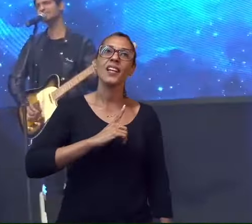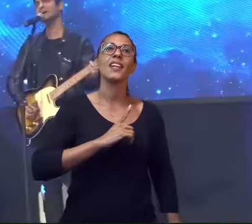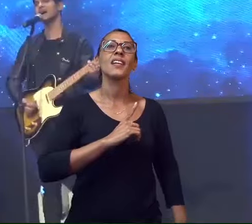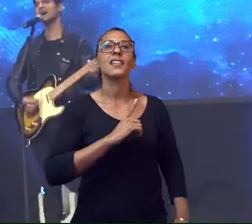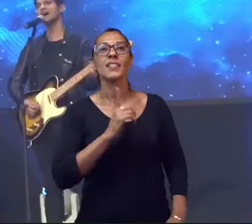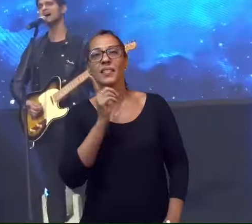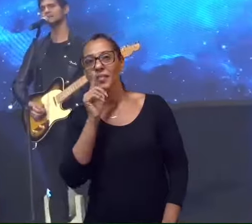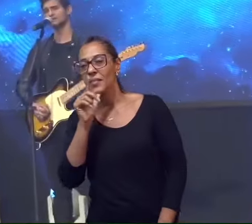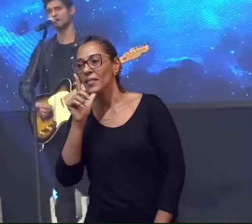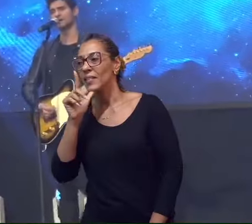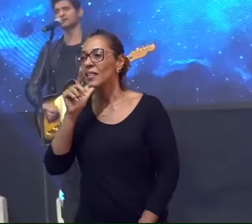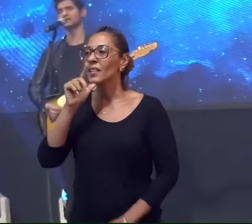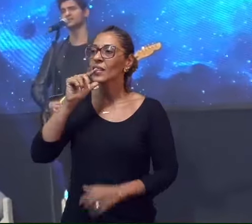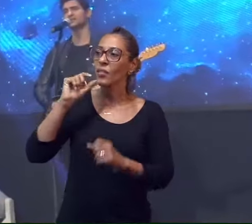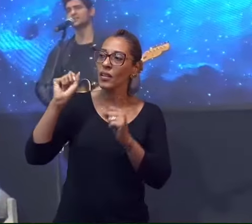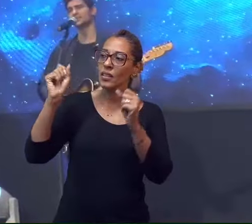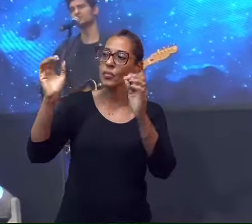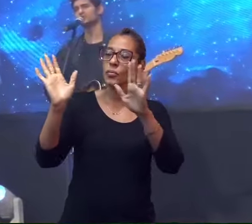cujas